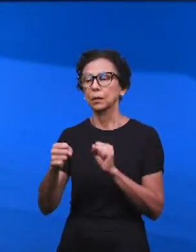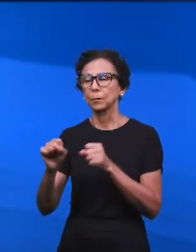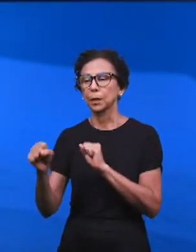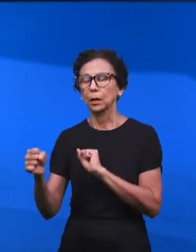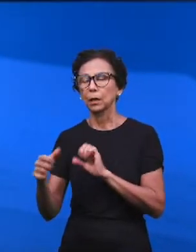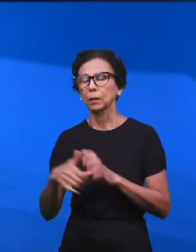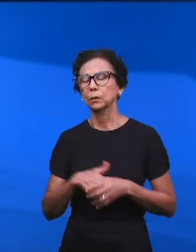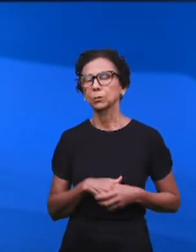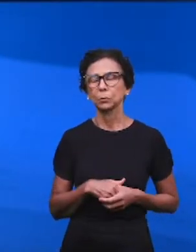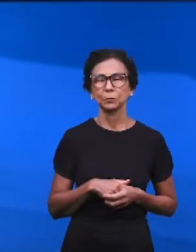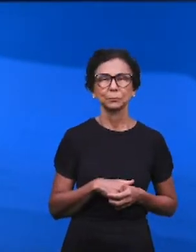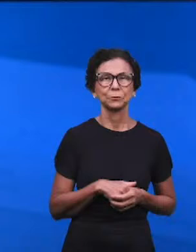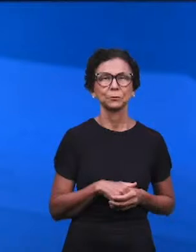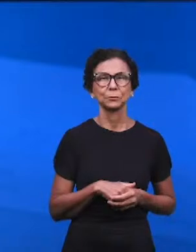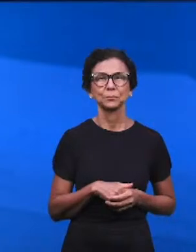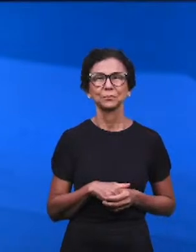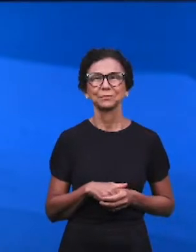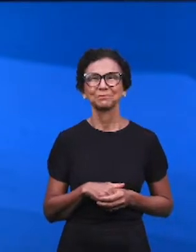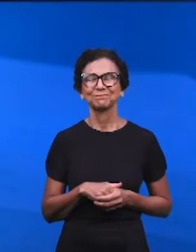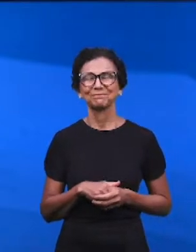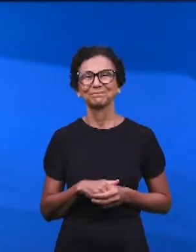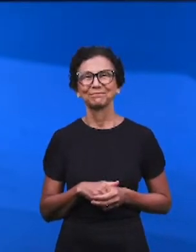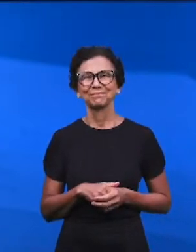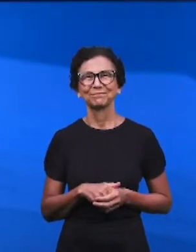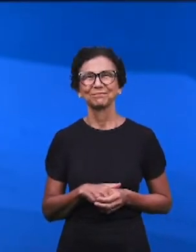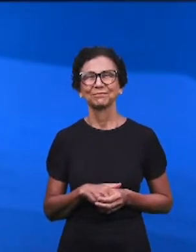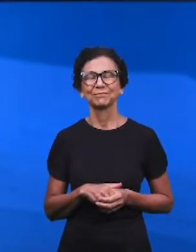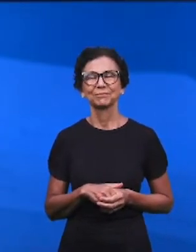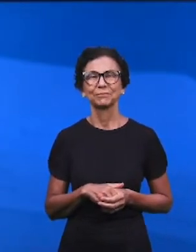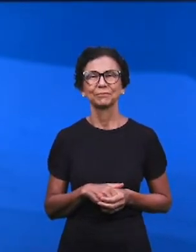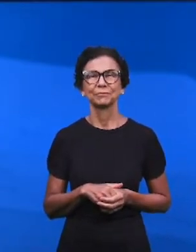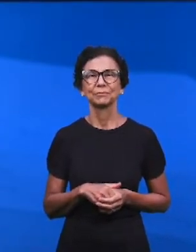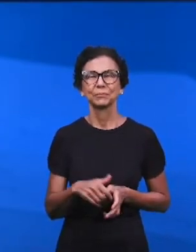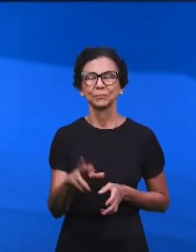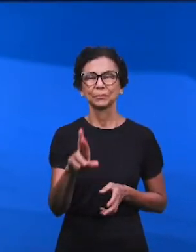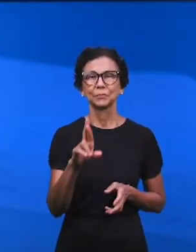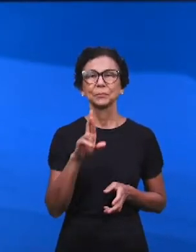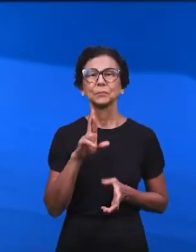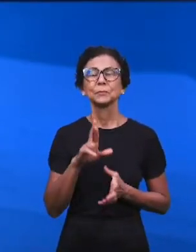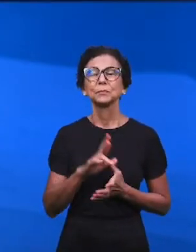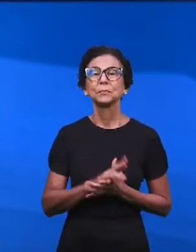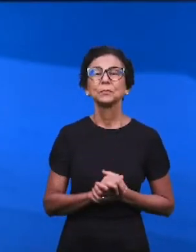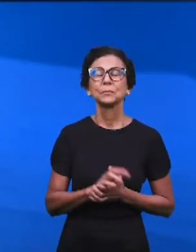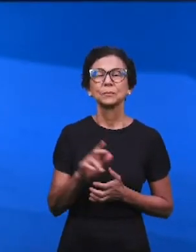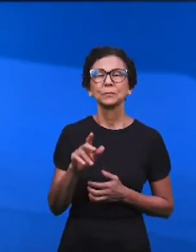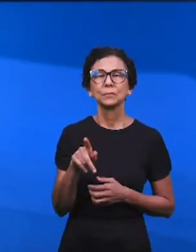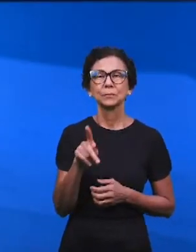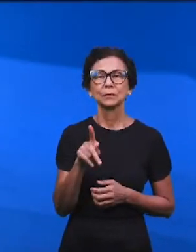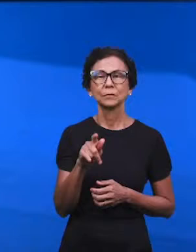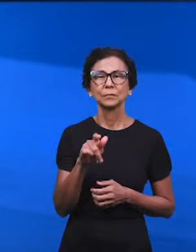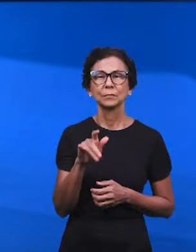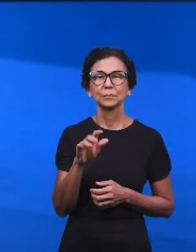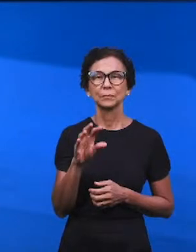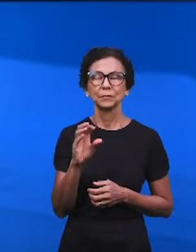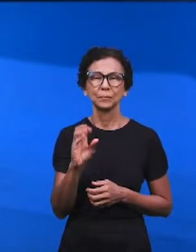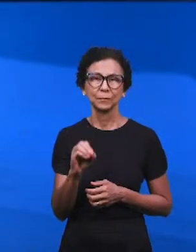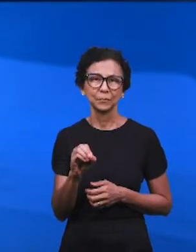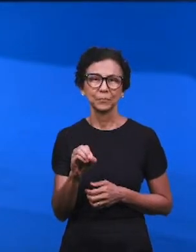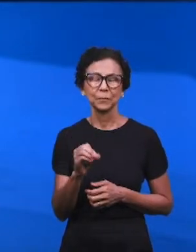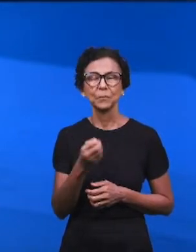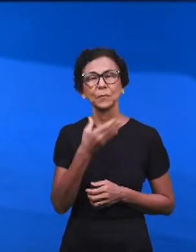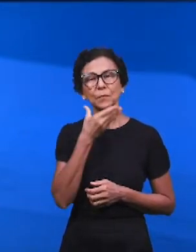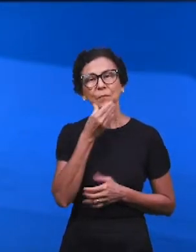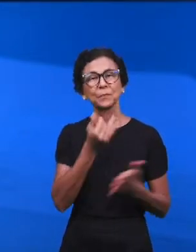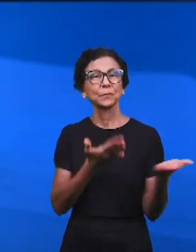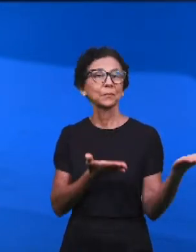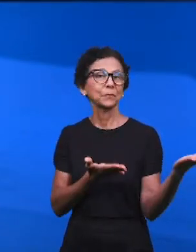bem colocada, é o Caio Victor. Caio Victor é da nossa igreja em Campinas, é jovem e ele faz parte da igreja em Campinas, no